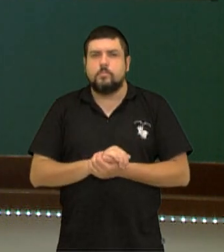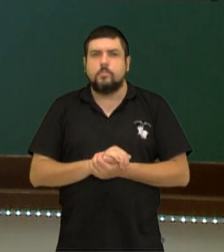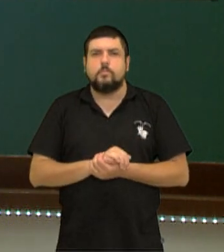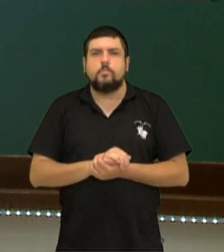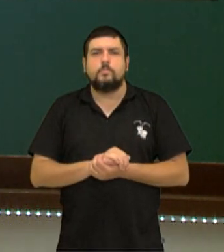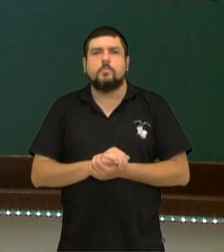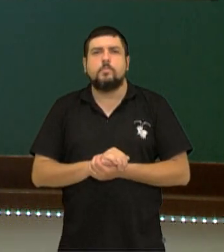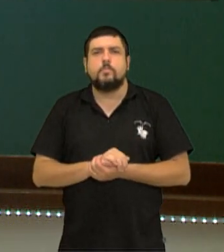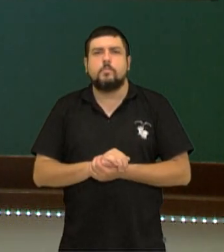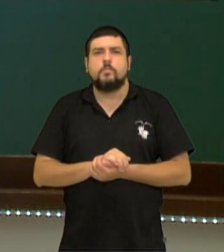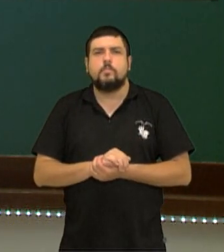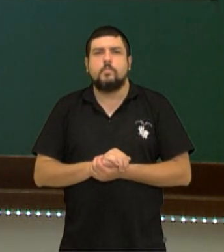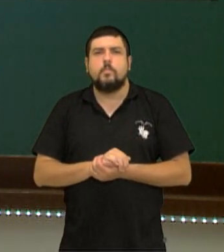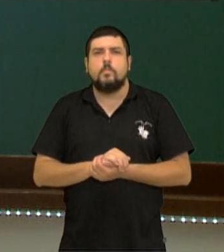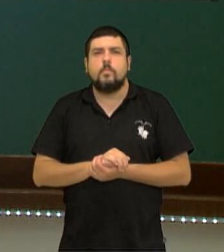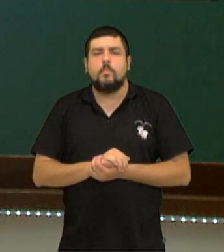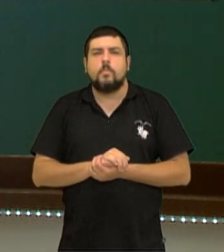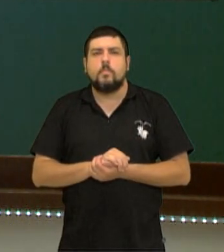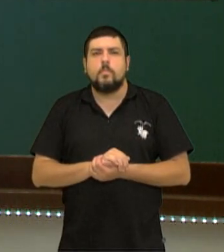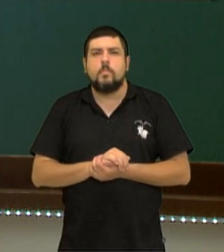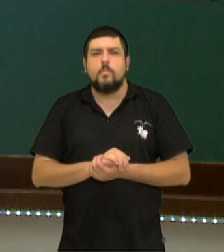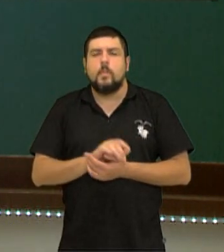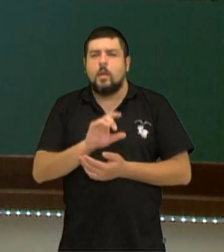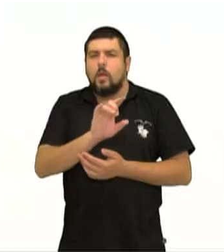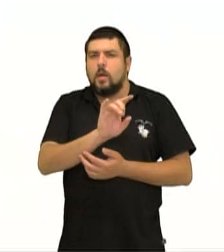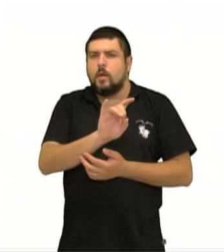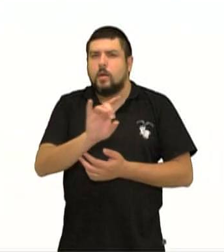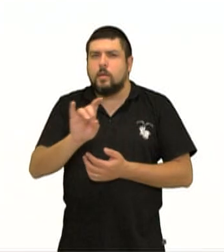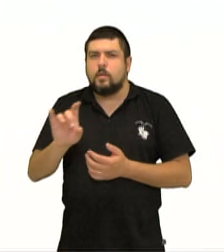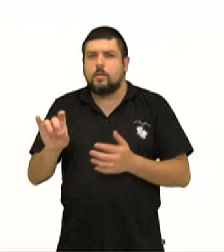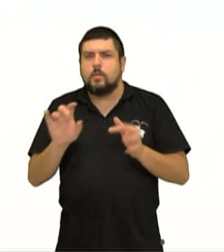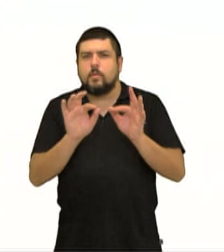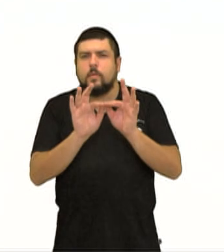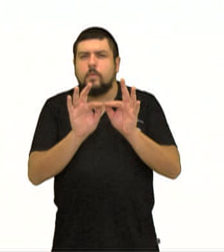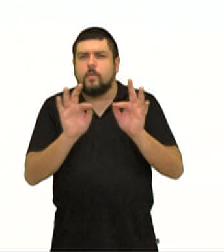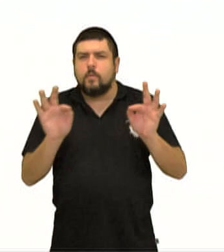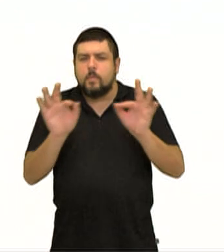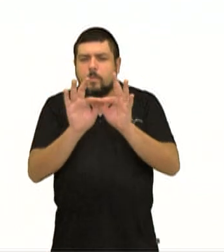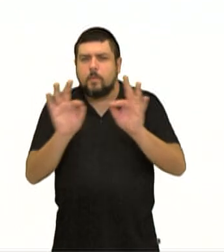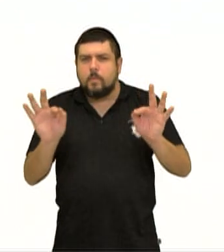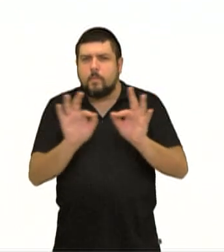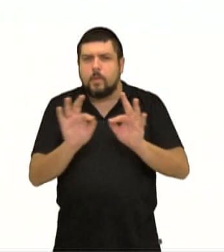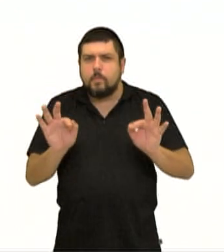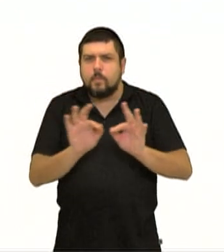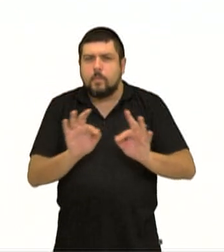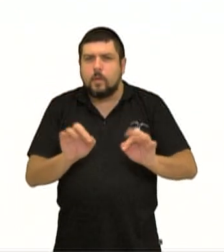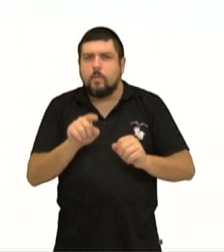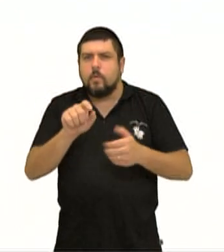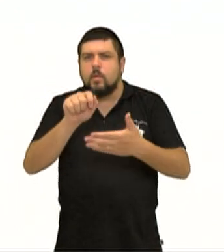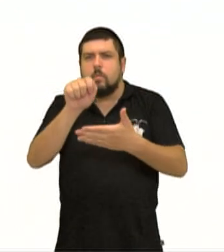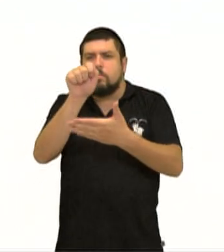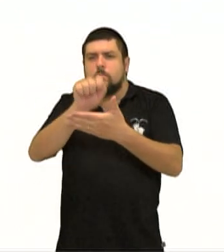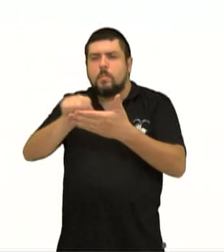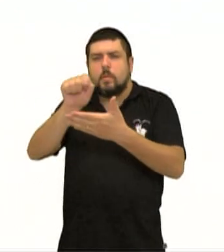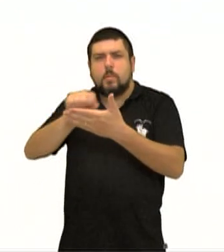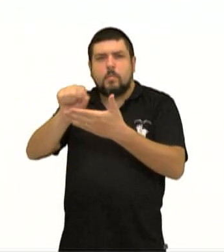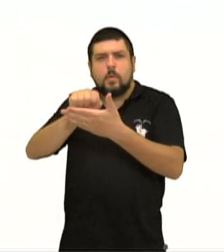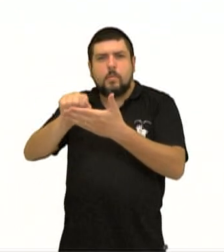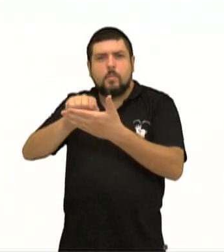praticando 1. Para cada sentença abaixo, escreva uma expressão matemática. Quem